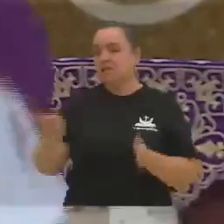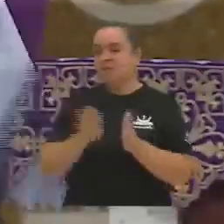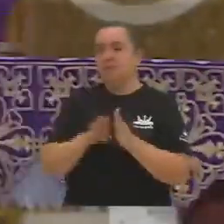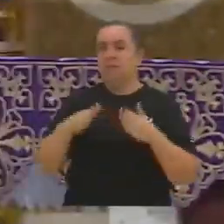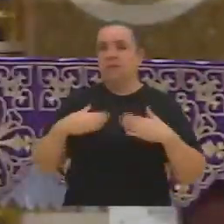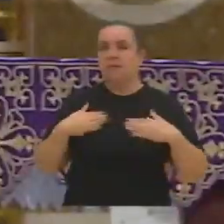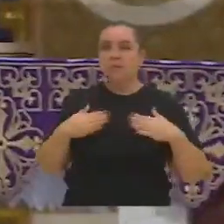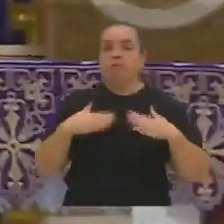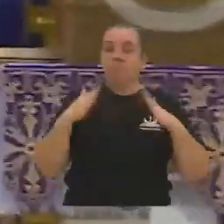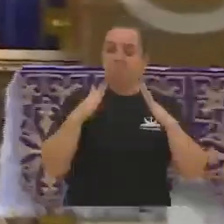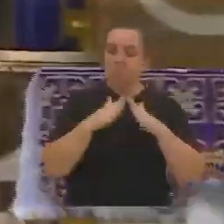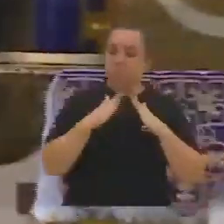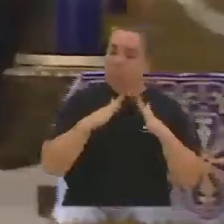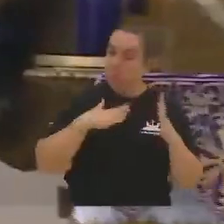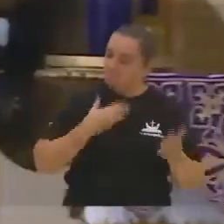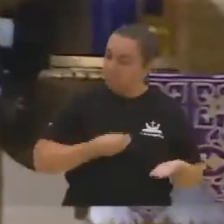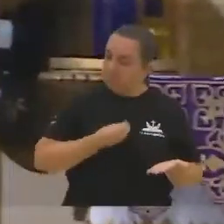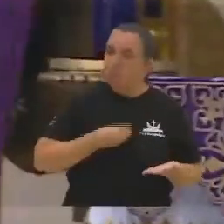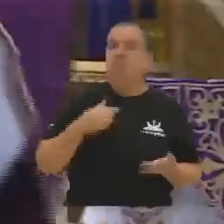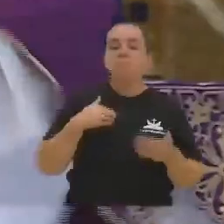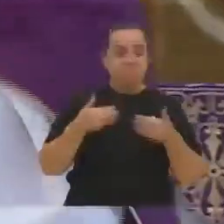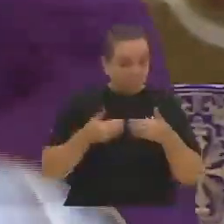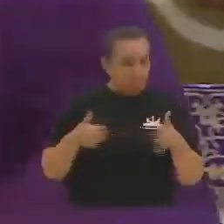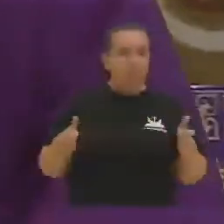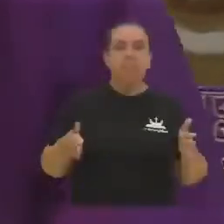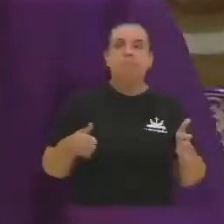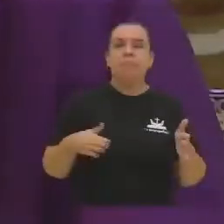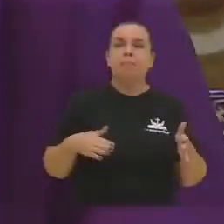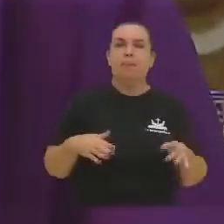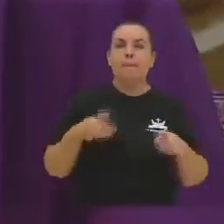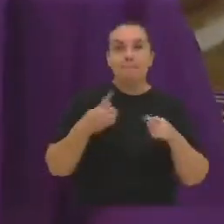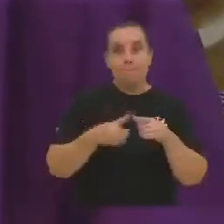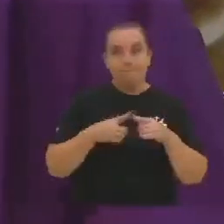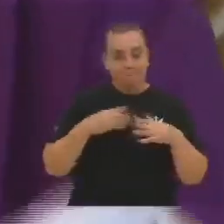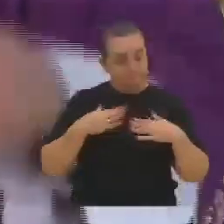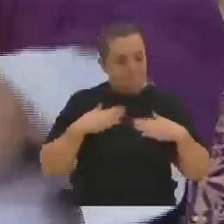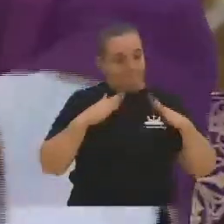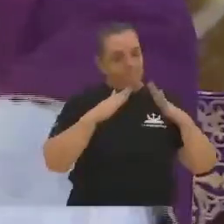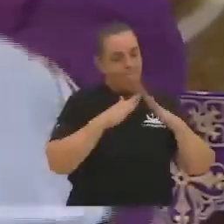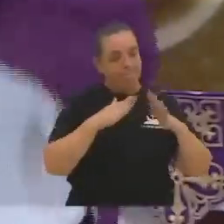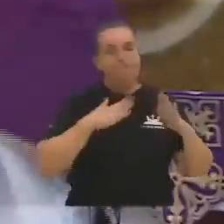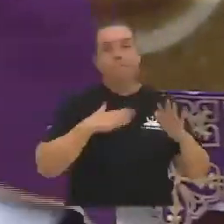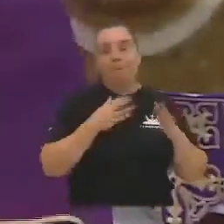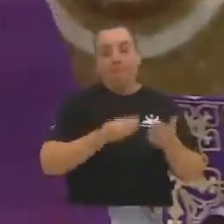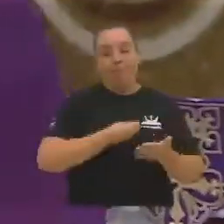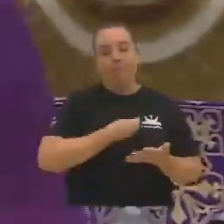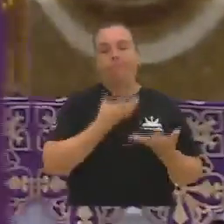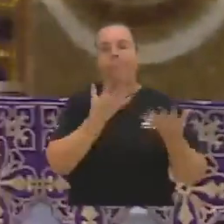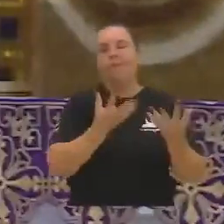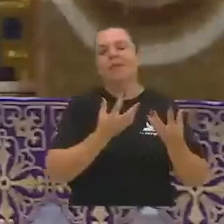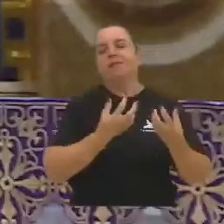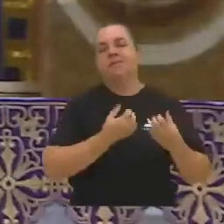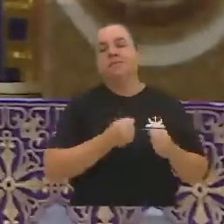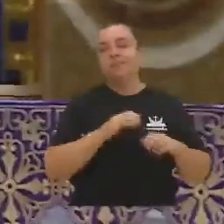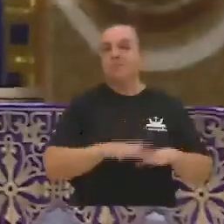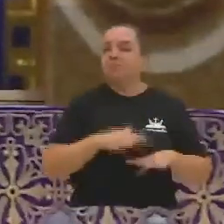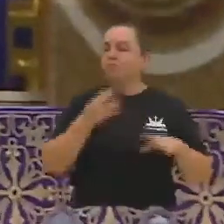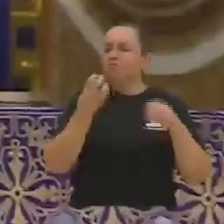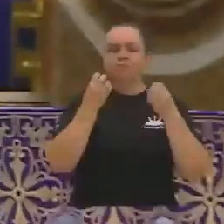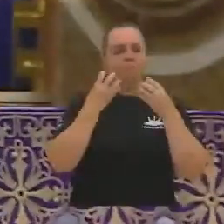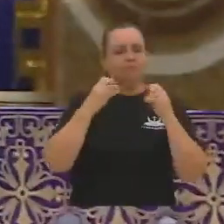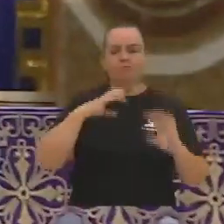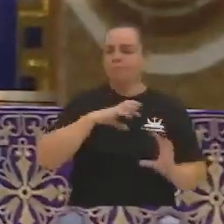porque a minha casa e a minha vida, ela vai ser a acolhida mais generosa